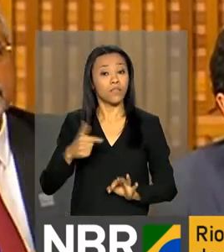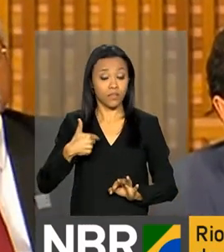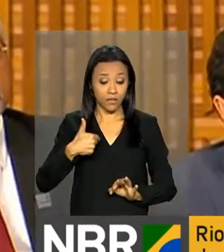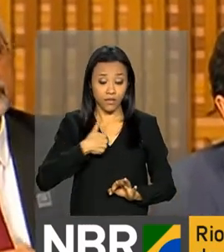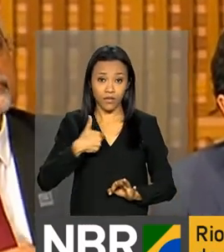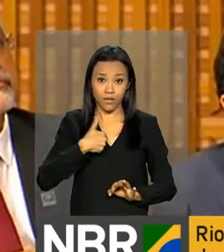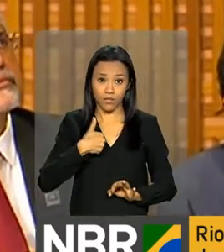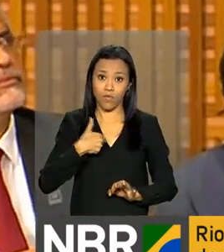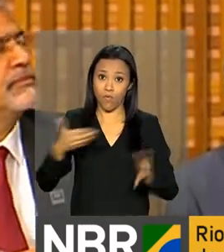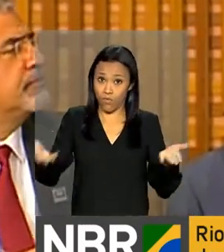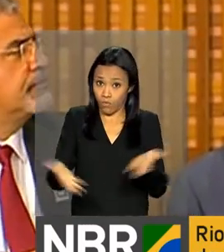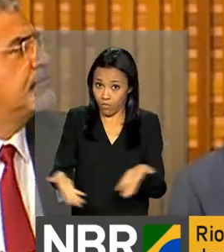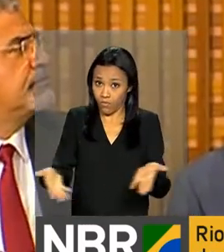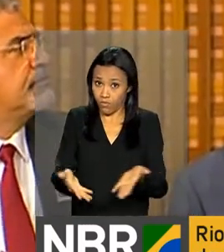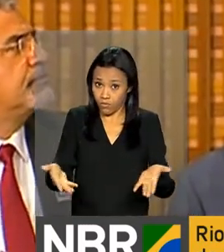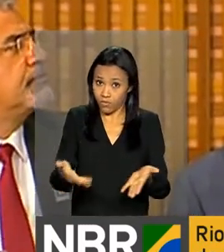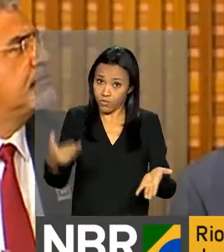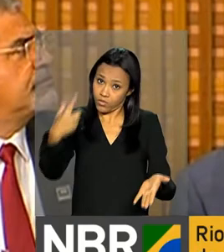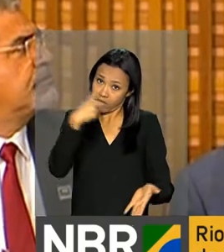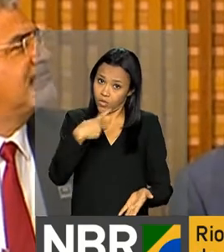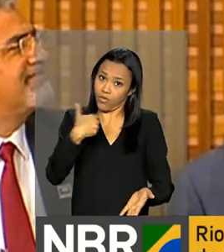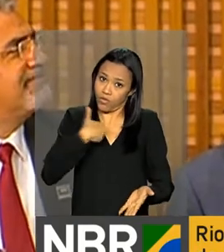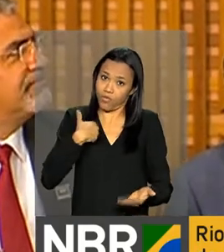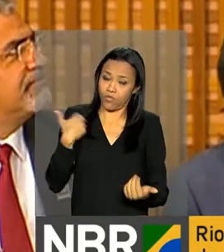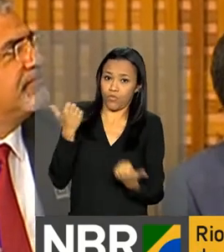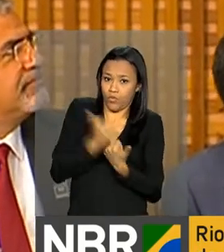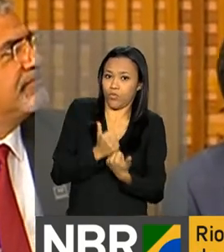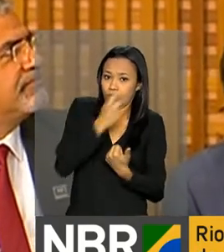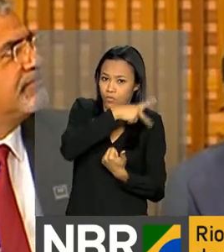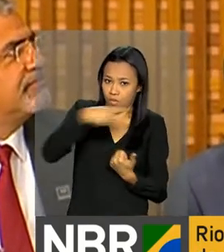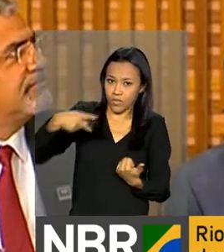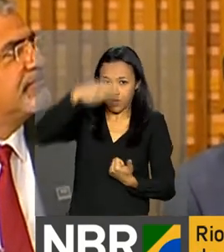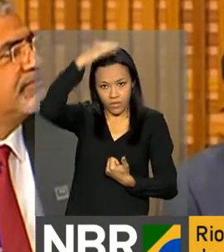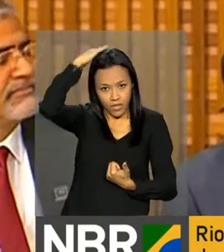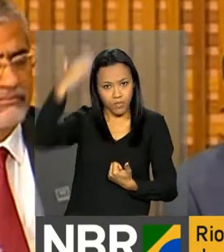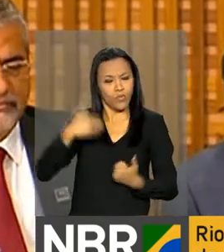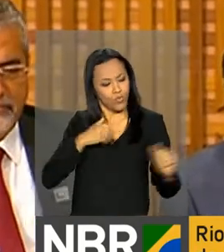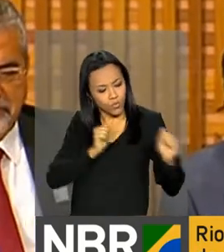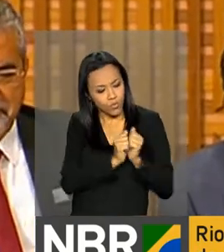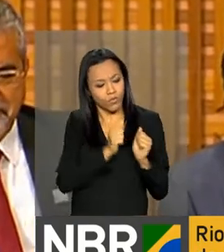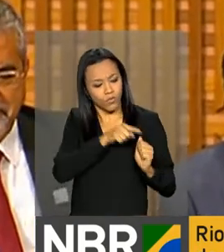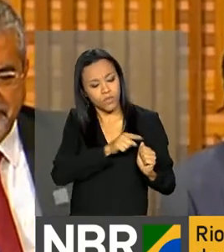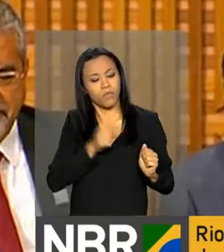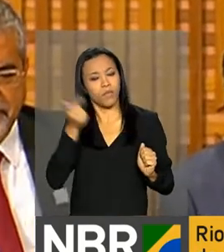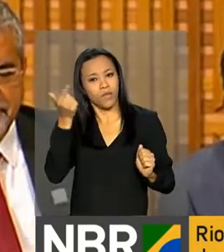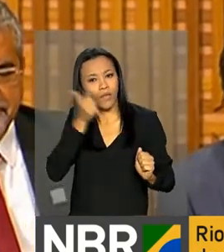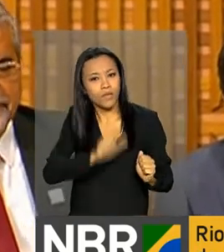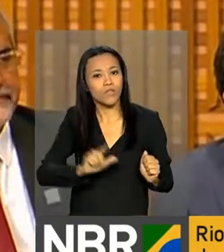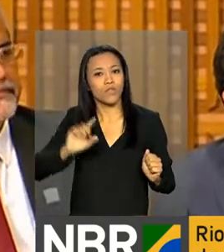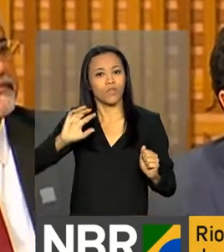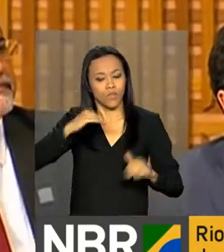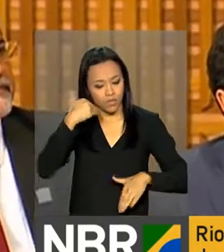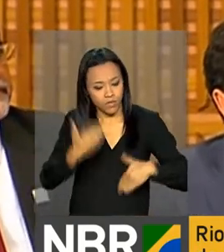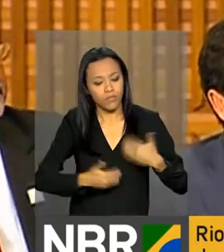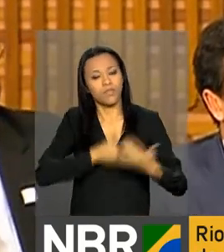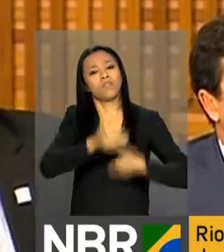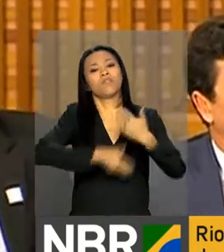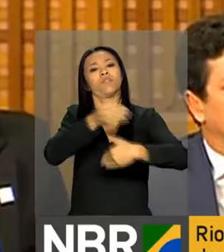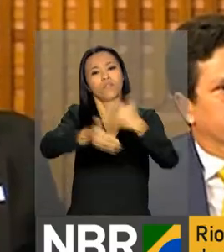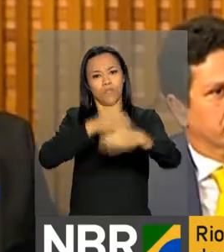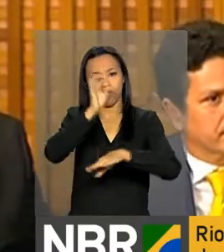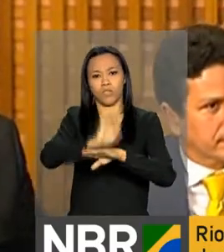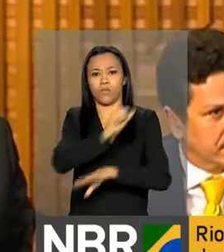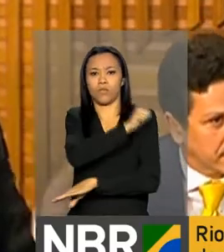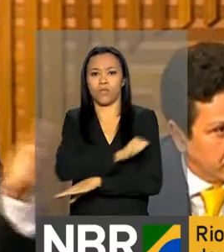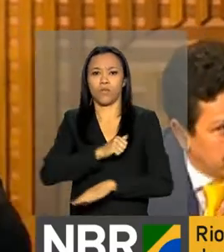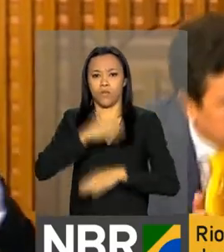honra de hoje, como presidente de exercício, estar com você, dando mais um passo na retomada do desenvolvimento do nosso Estado. Muito obrigado e